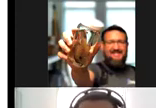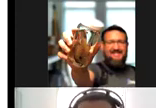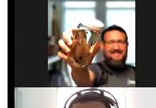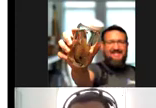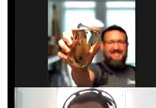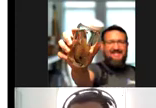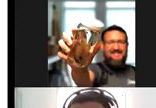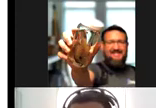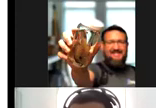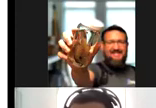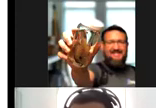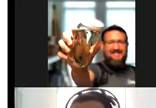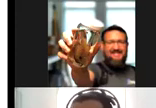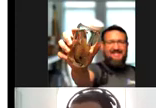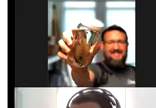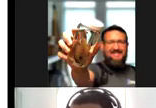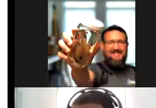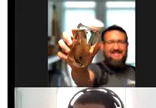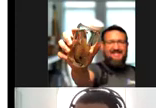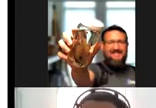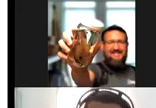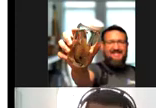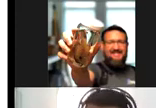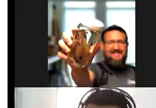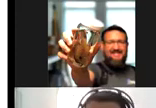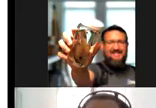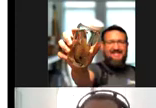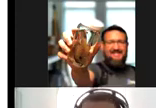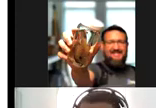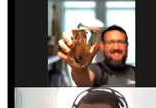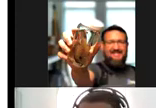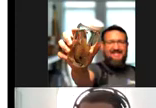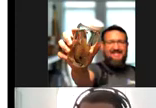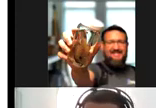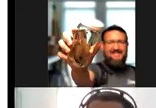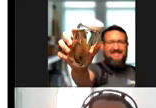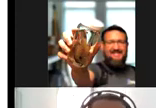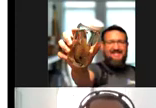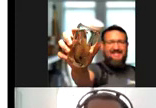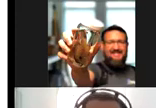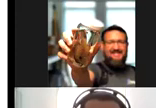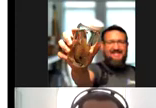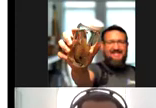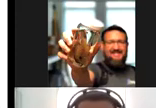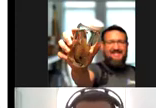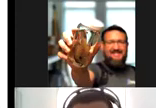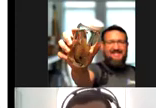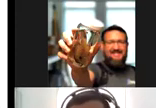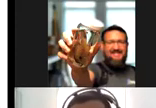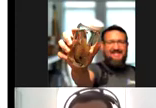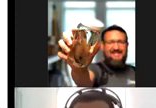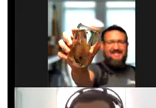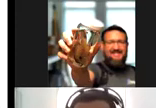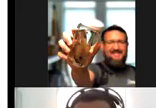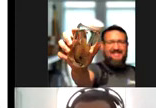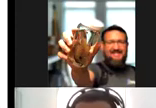que é a distribuição estatística das variáveis ao longo das espécies. Muitas variáveis, muitas espécies. E aí uma das